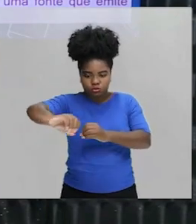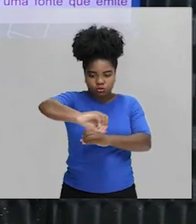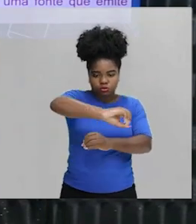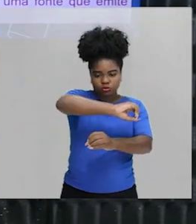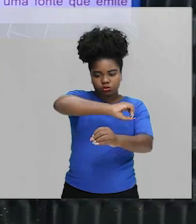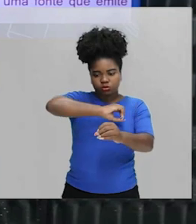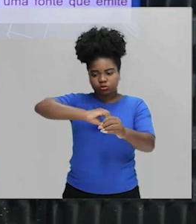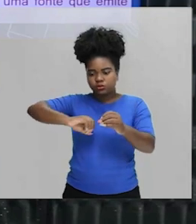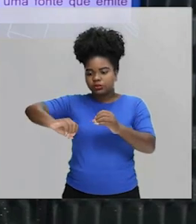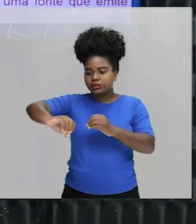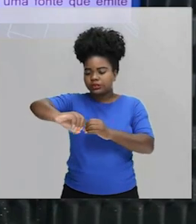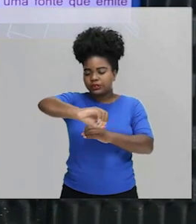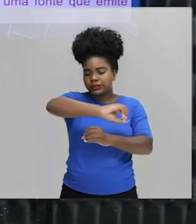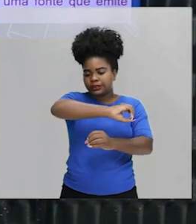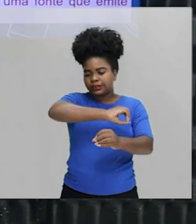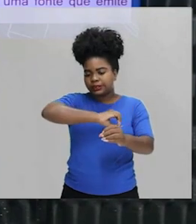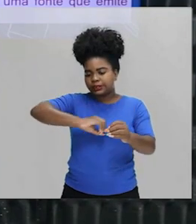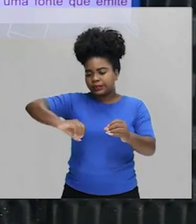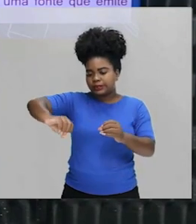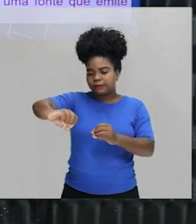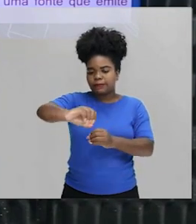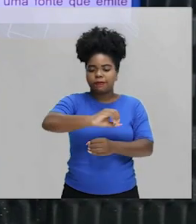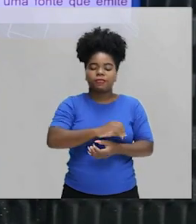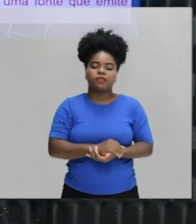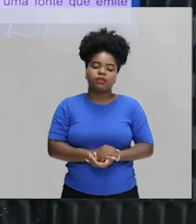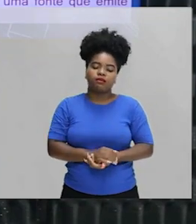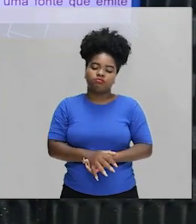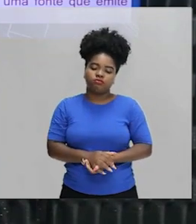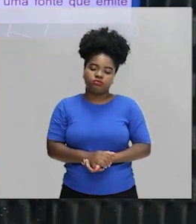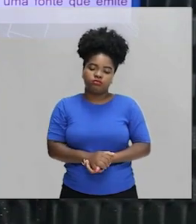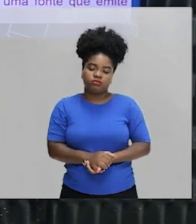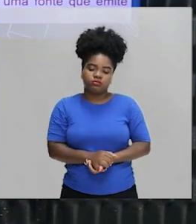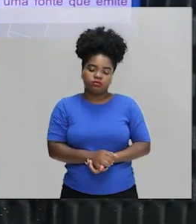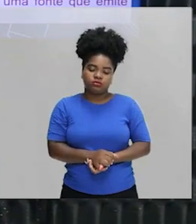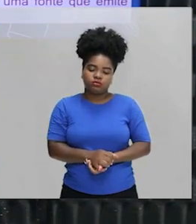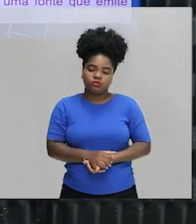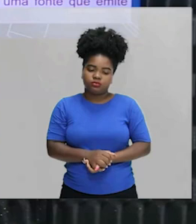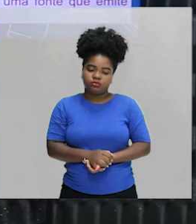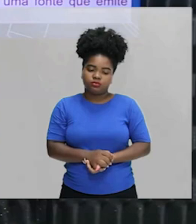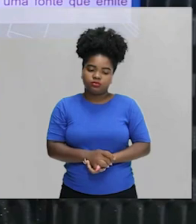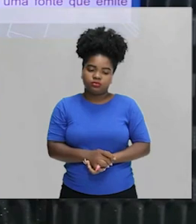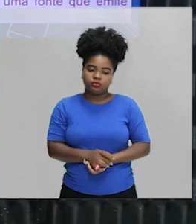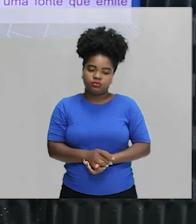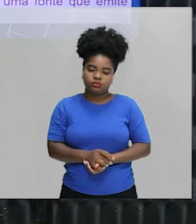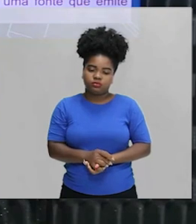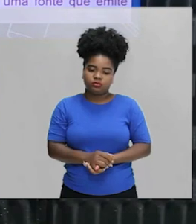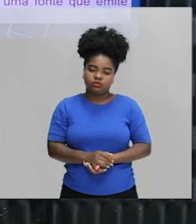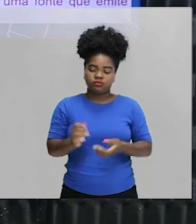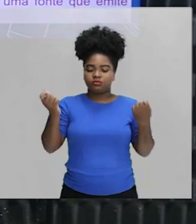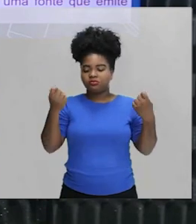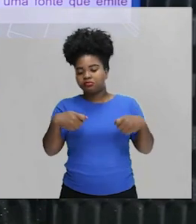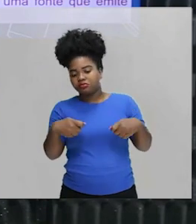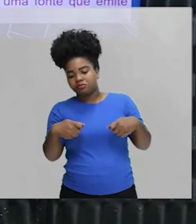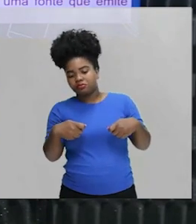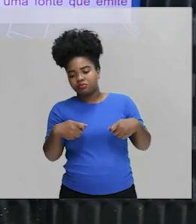do outro isso não acontece então ele traça toda uma trajetória para poder e e a gente CONSEG a